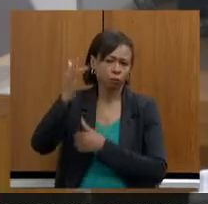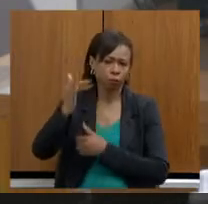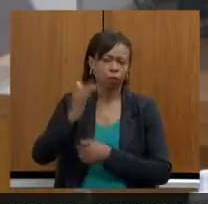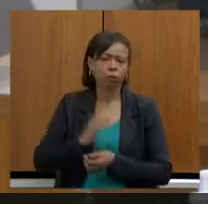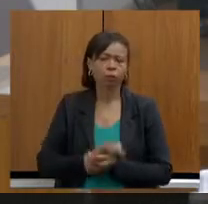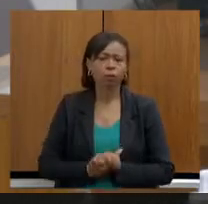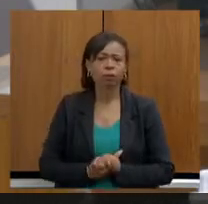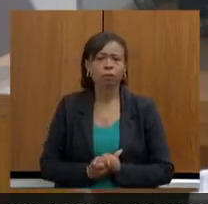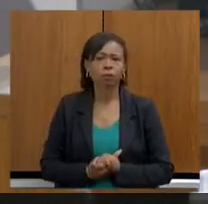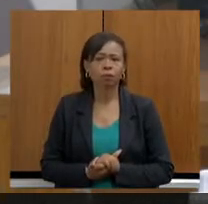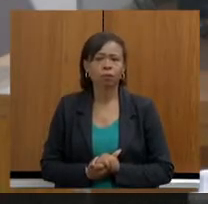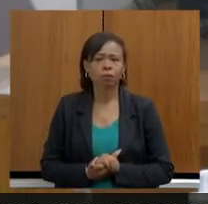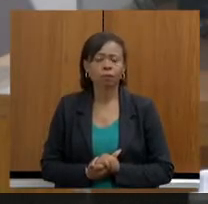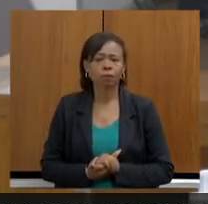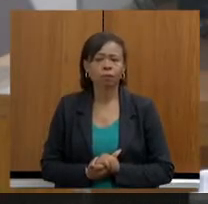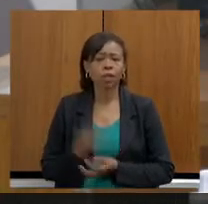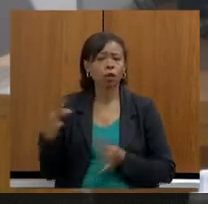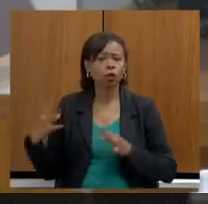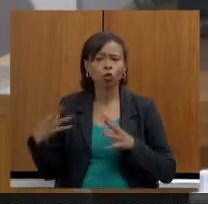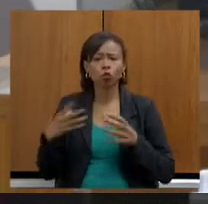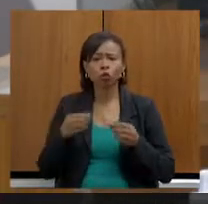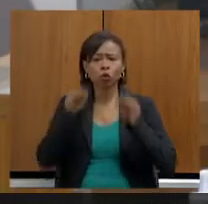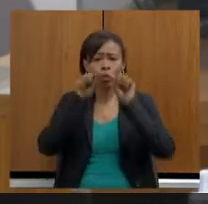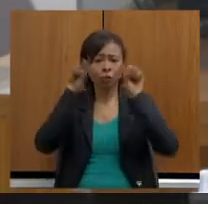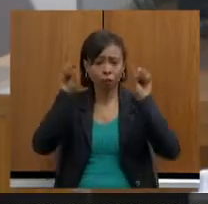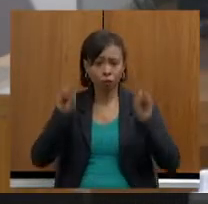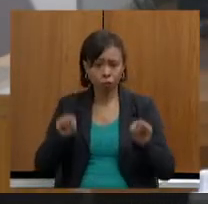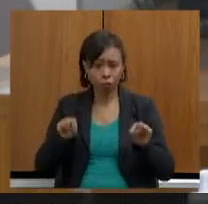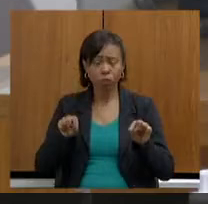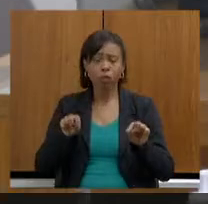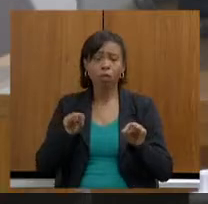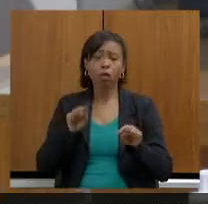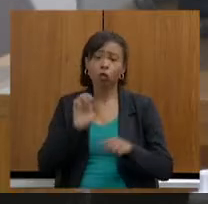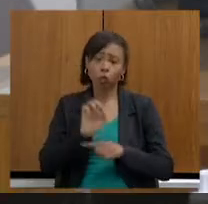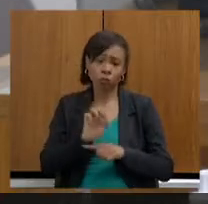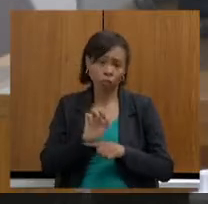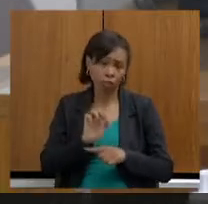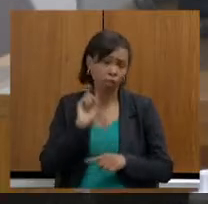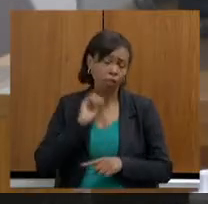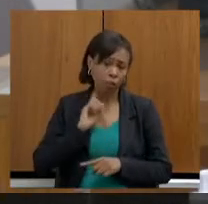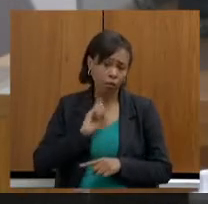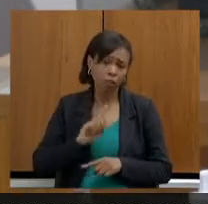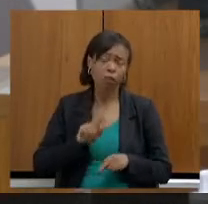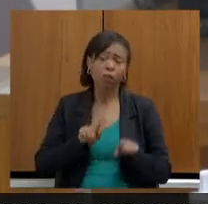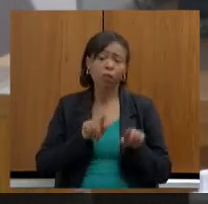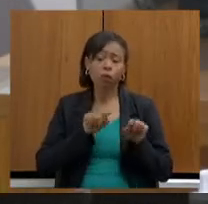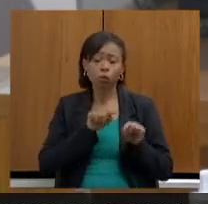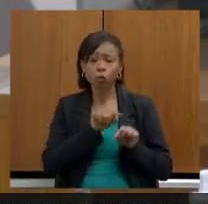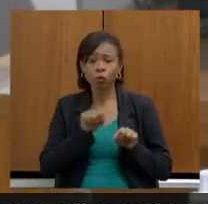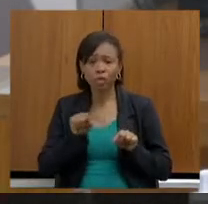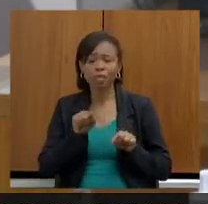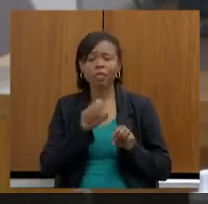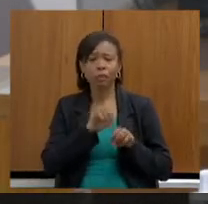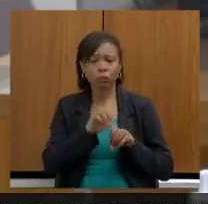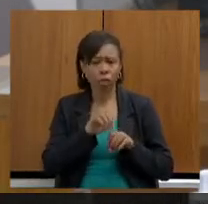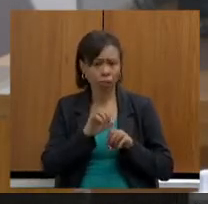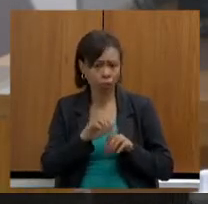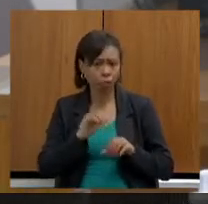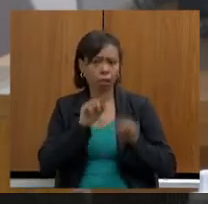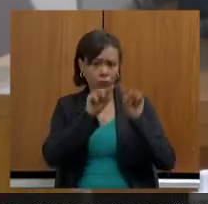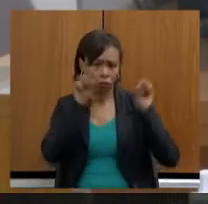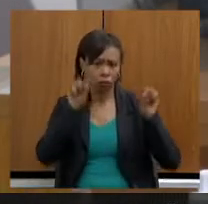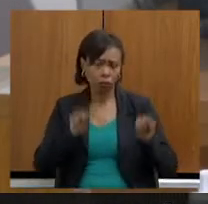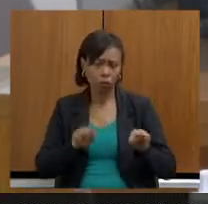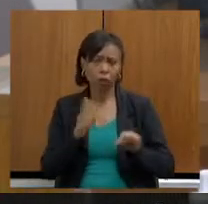nós estamos falando aqui que todos os servidores do Estado inclusive os servidores da educação passaram a receber depois